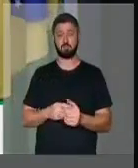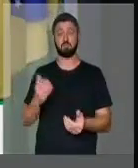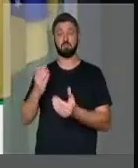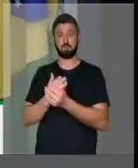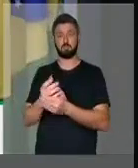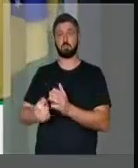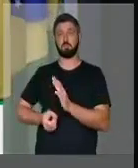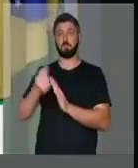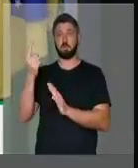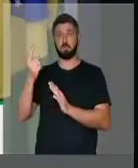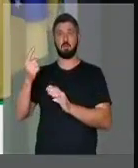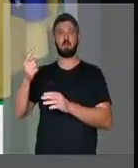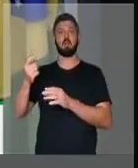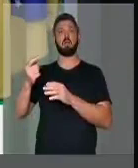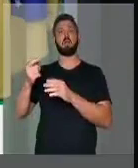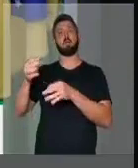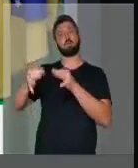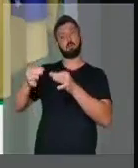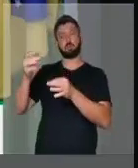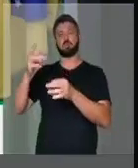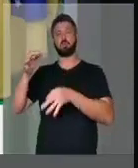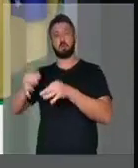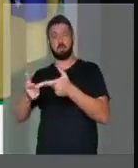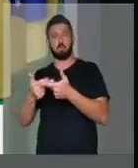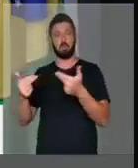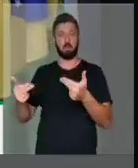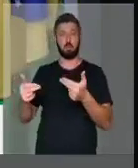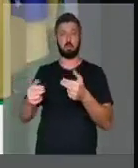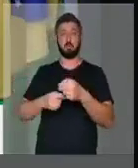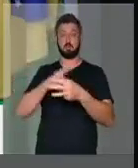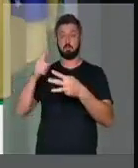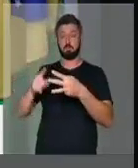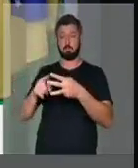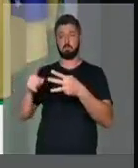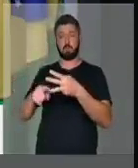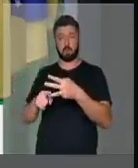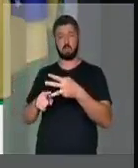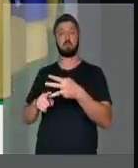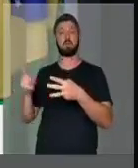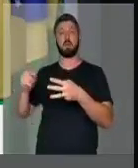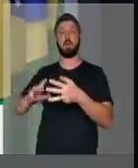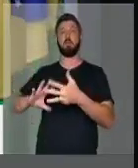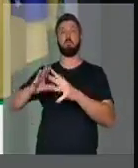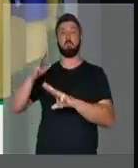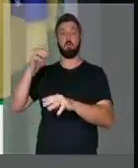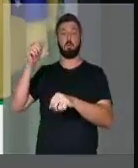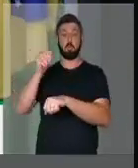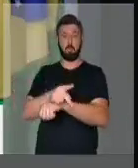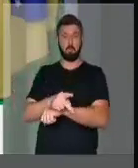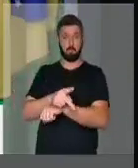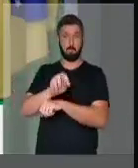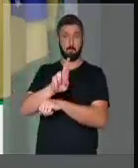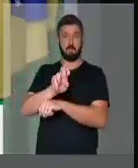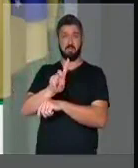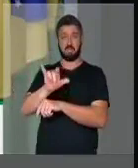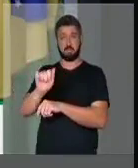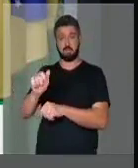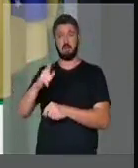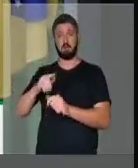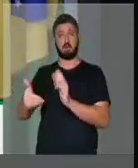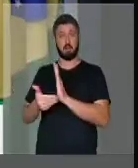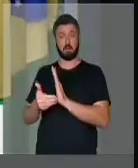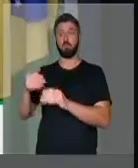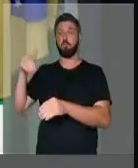instância pelos beneficiários da injustiça. 3. Levar à votação a reforma e ser contra na Câmara